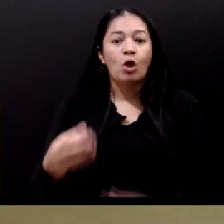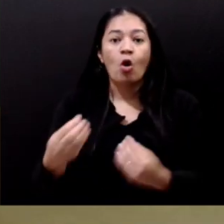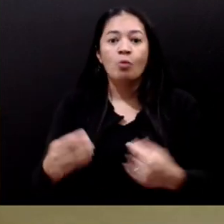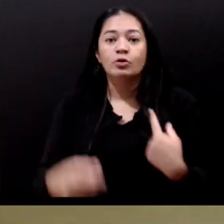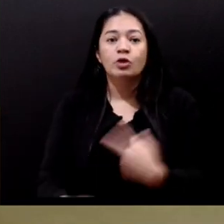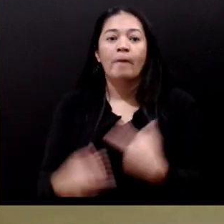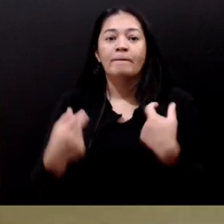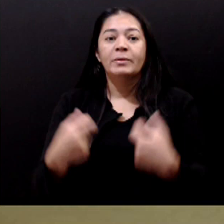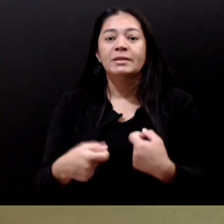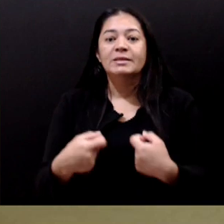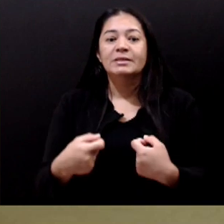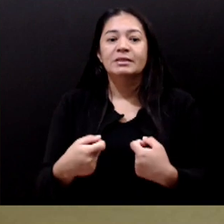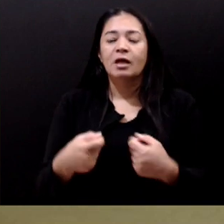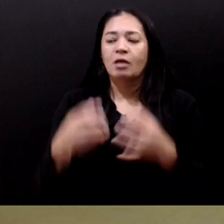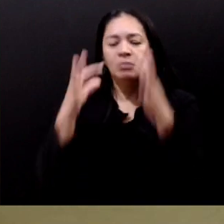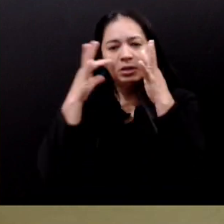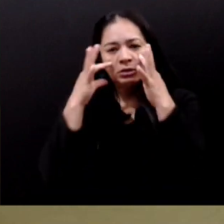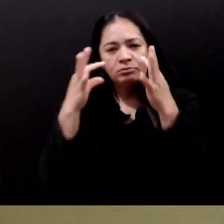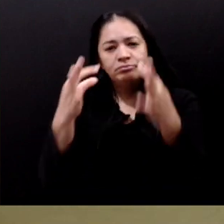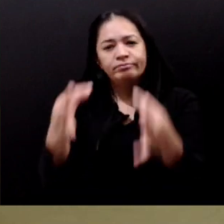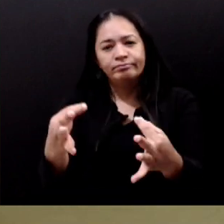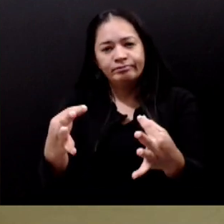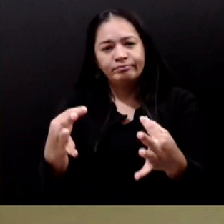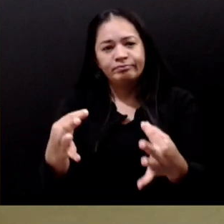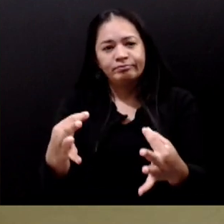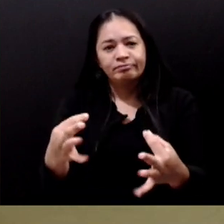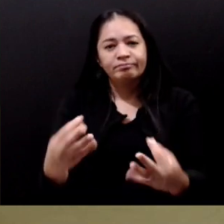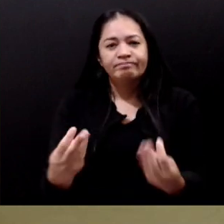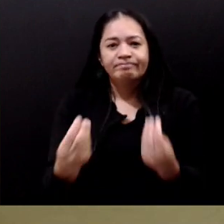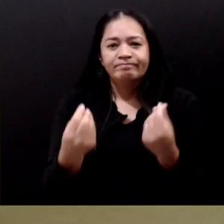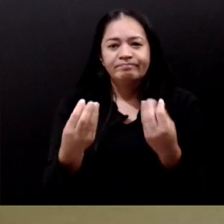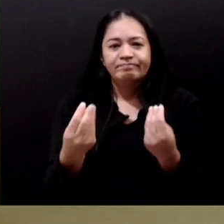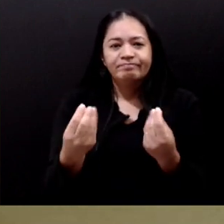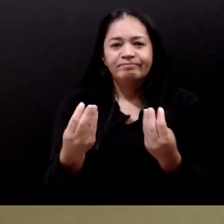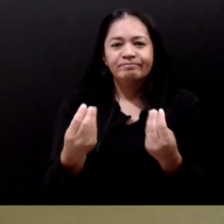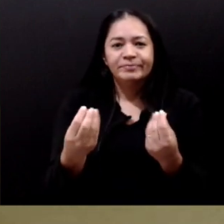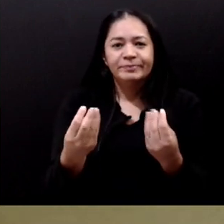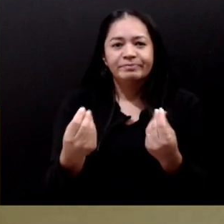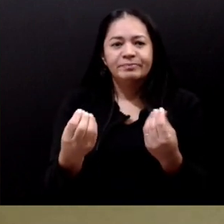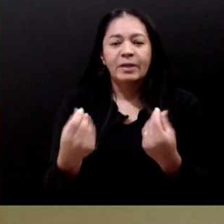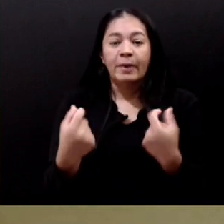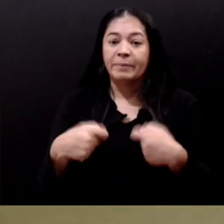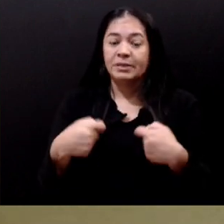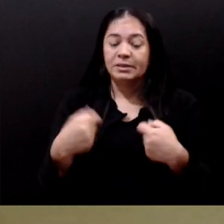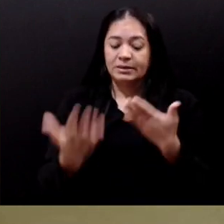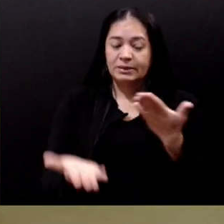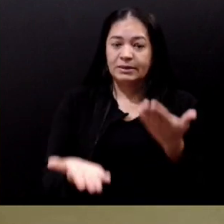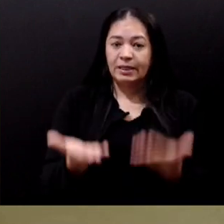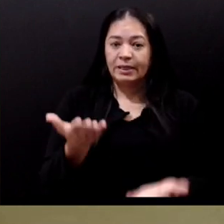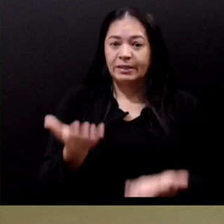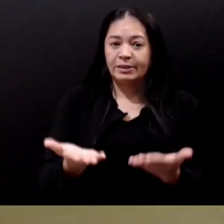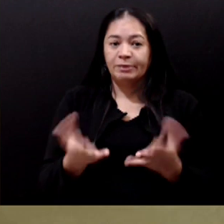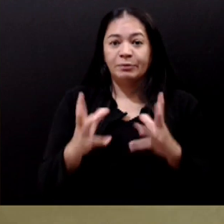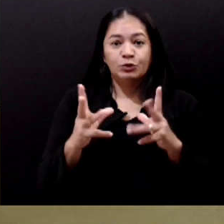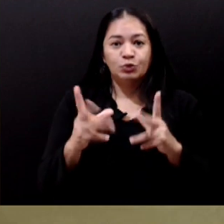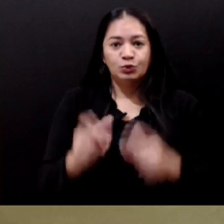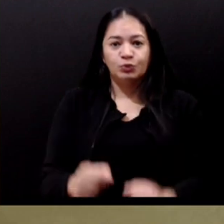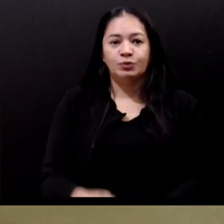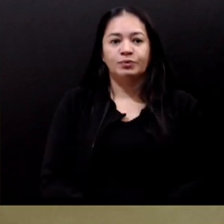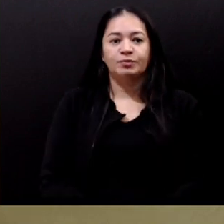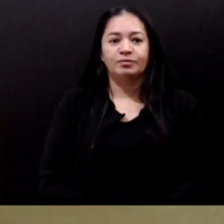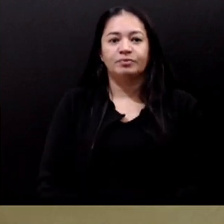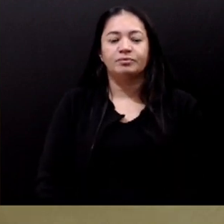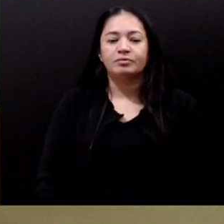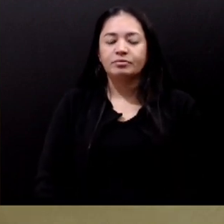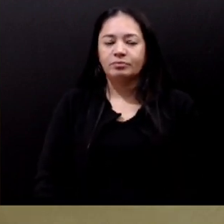prestar atenção, né, para não acho que, tem que ter um equilíbrio para tudo nessa vida, né. E essa questão do terrorismo alimentar, a